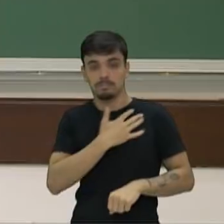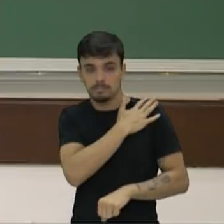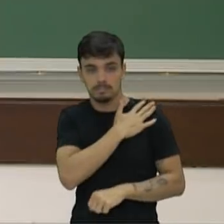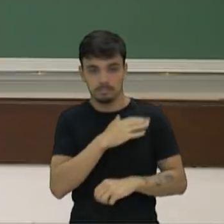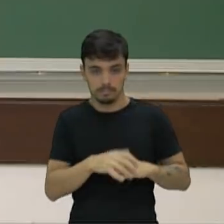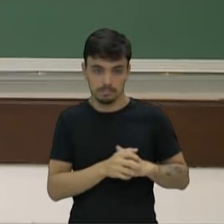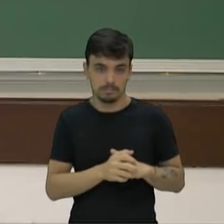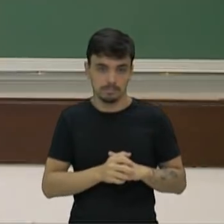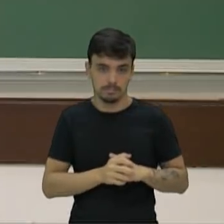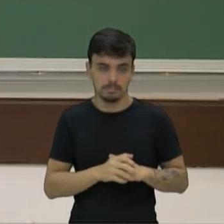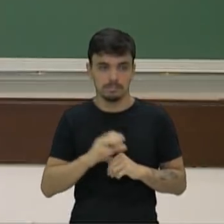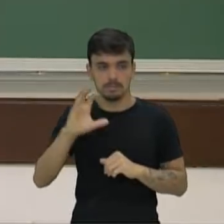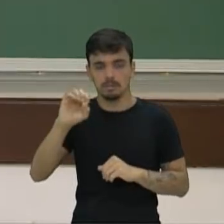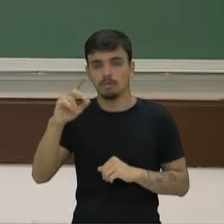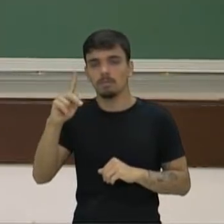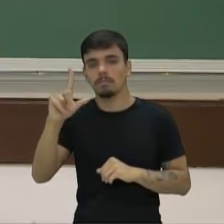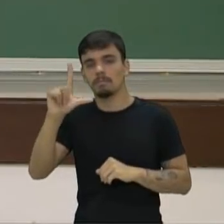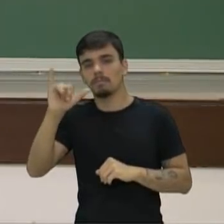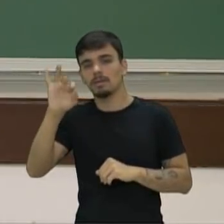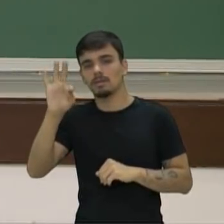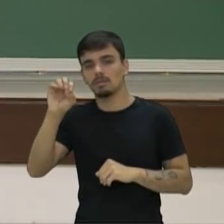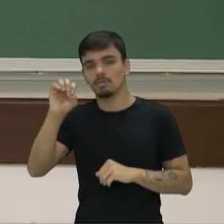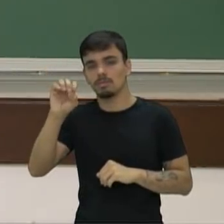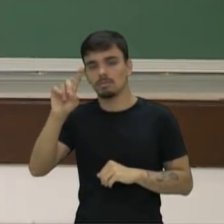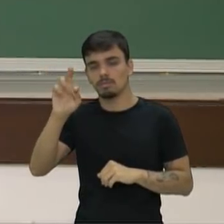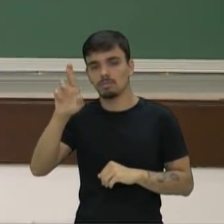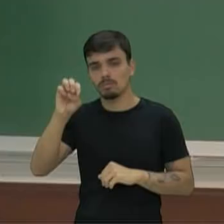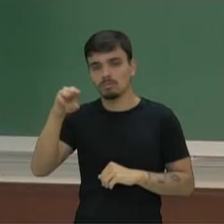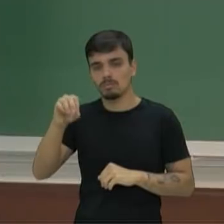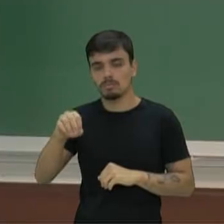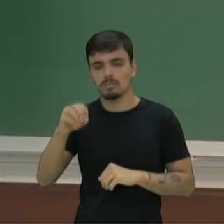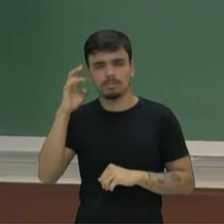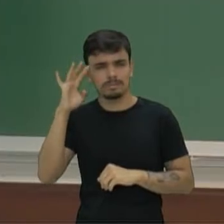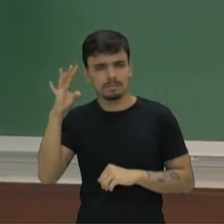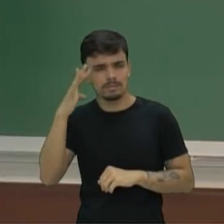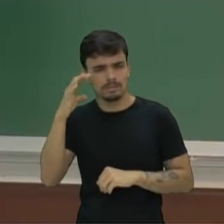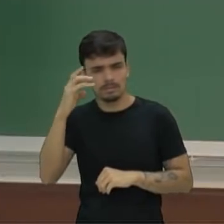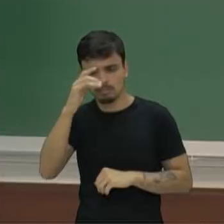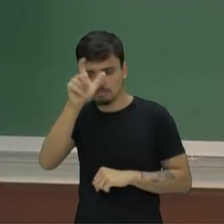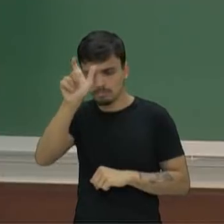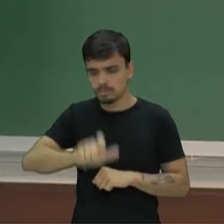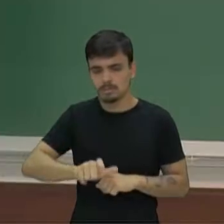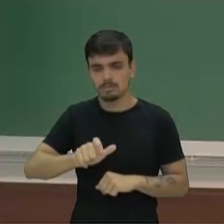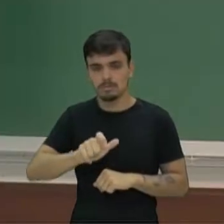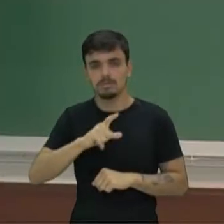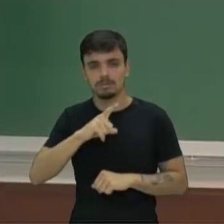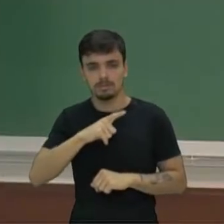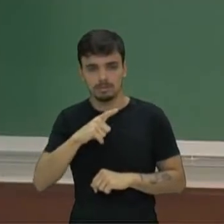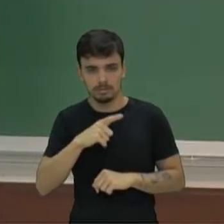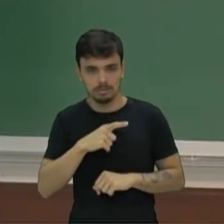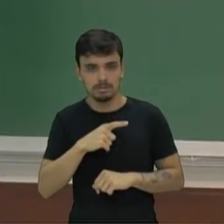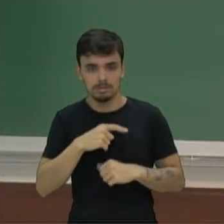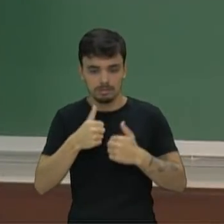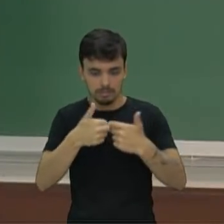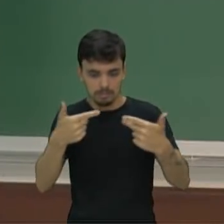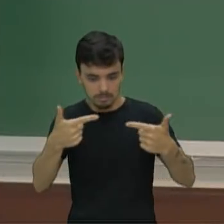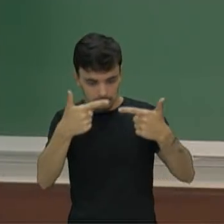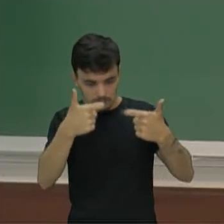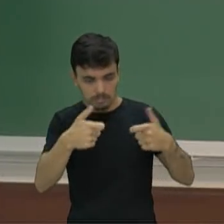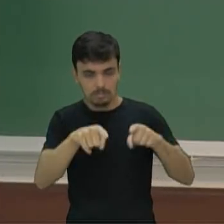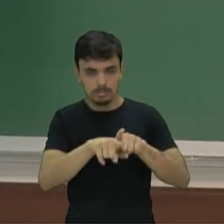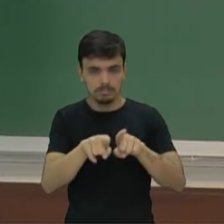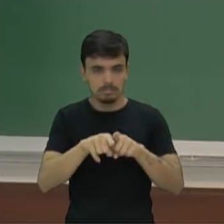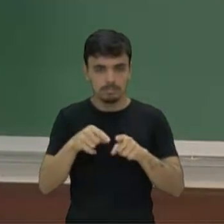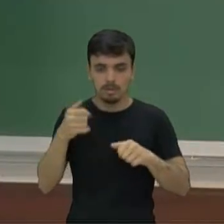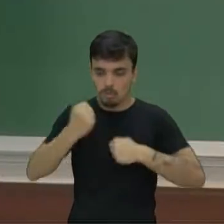O oplitodromos era uma corrida com arma. Pensa o cara com uma arma, escudo, correndo, né? Pense, e era